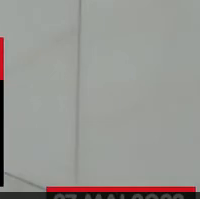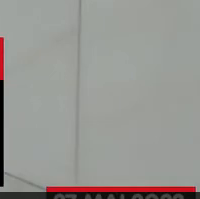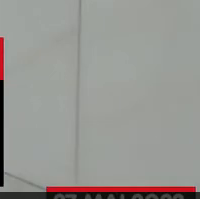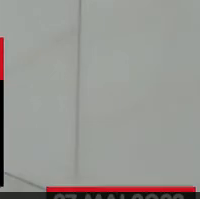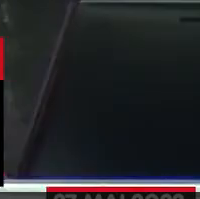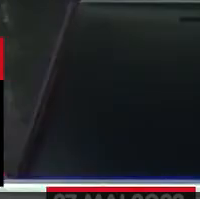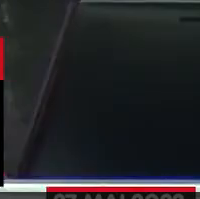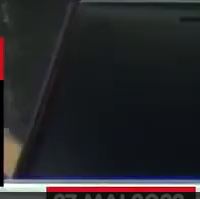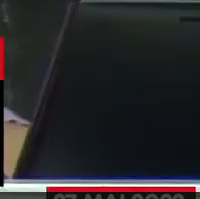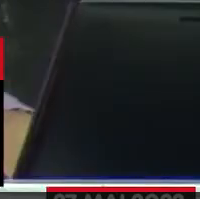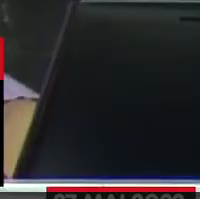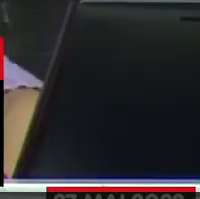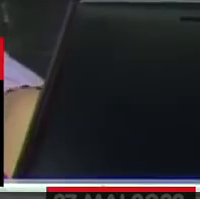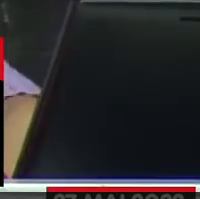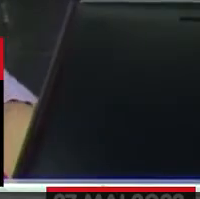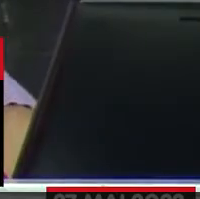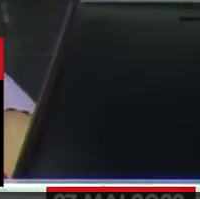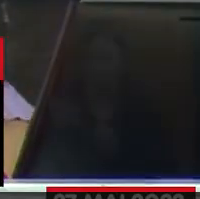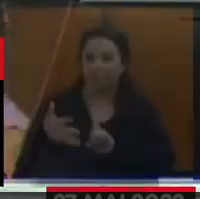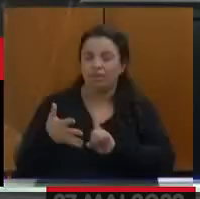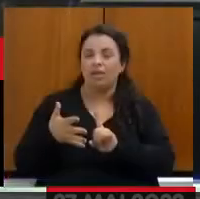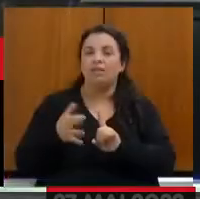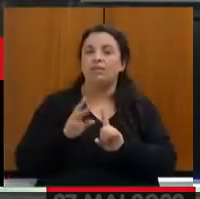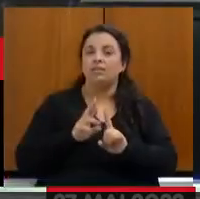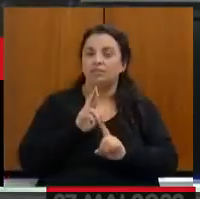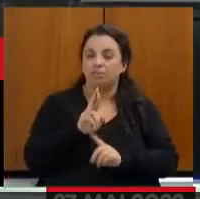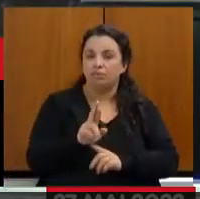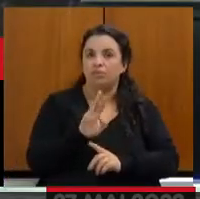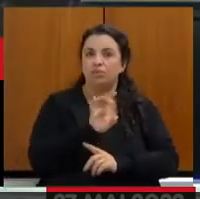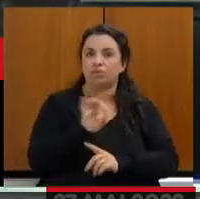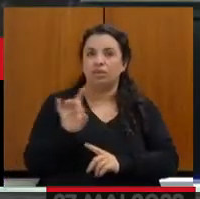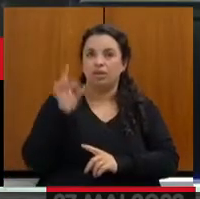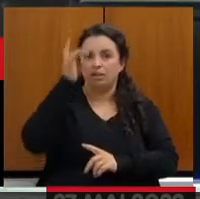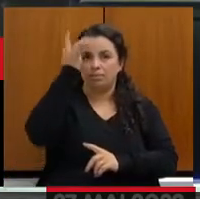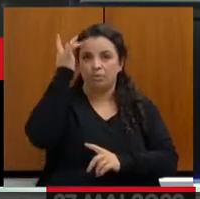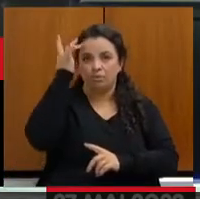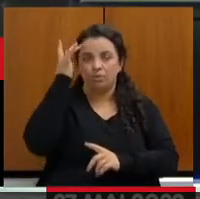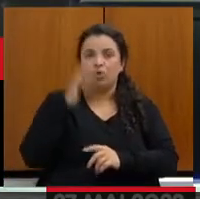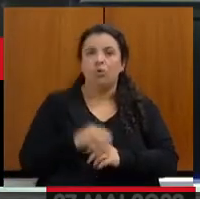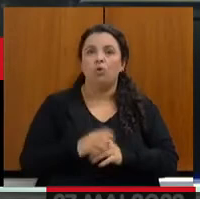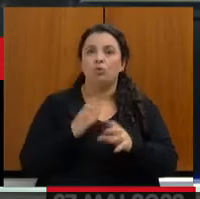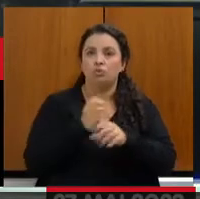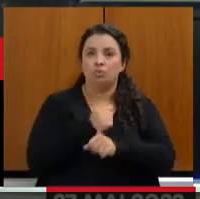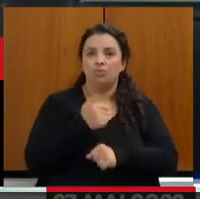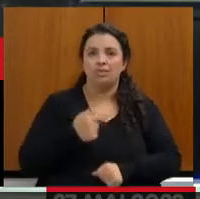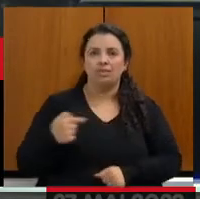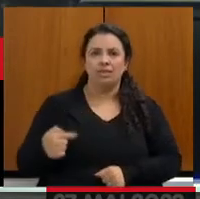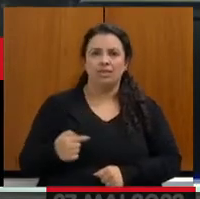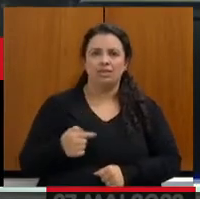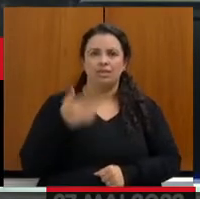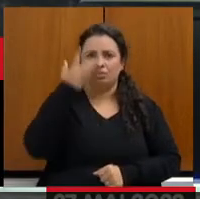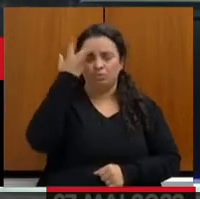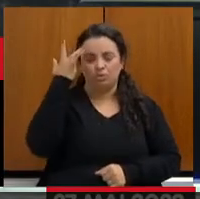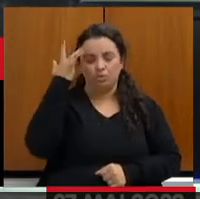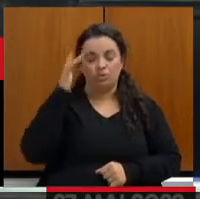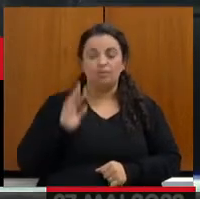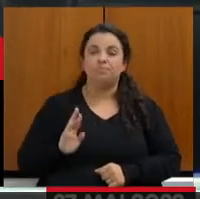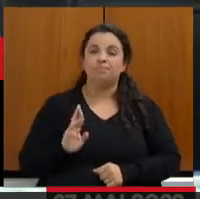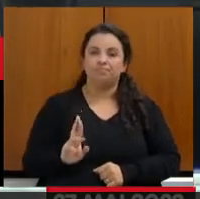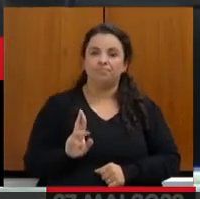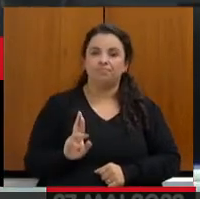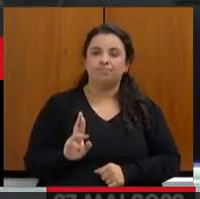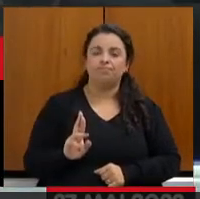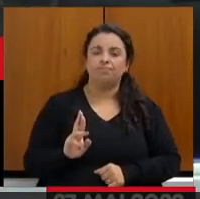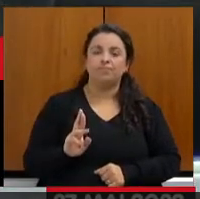as manifestações as nossas representantes das nossas 77 representantes aqui das mulheres mineiras